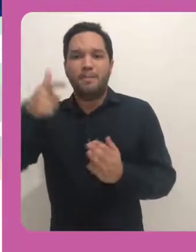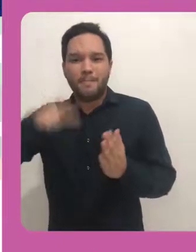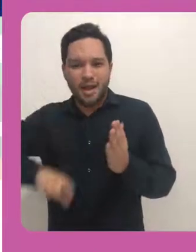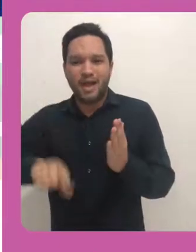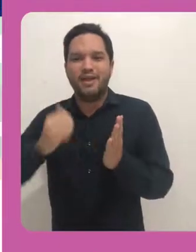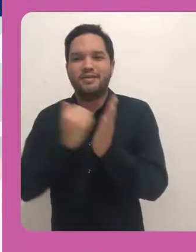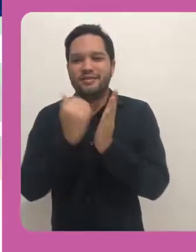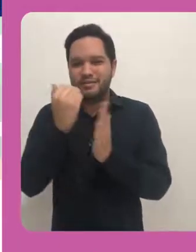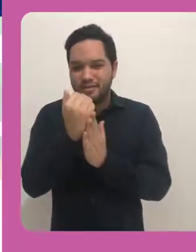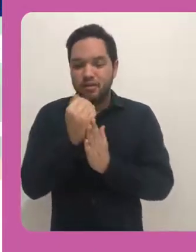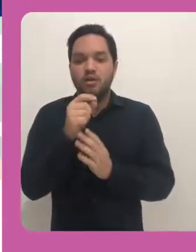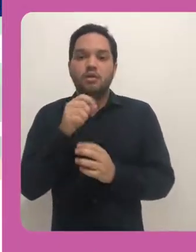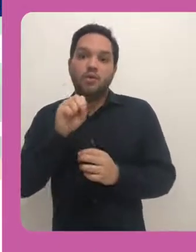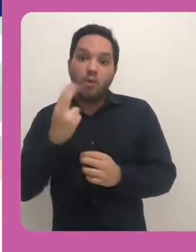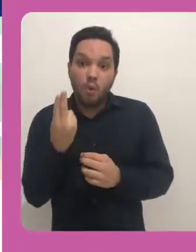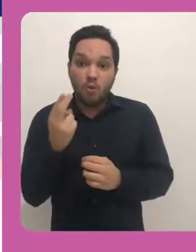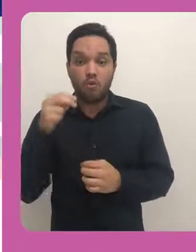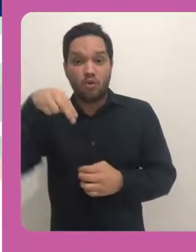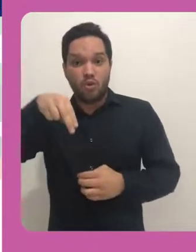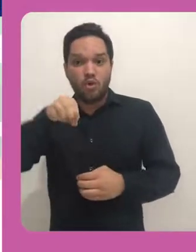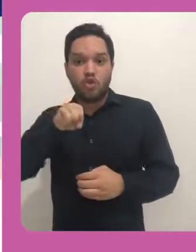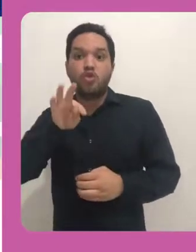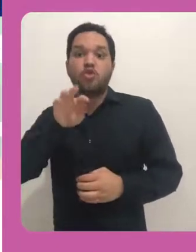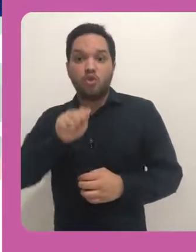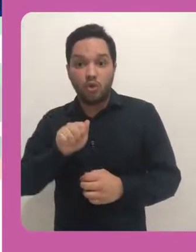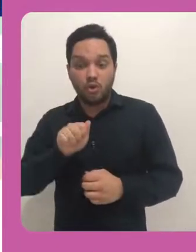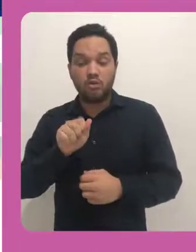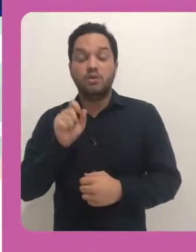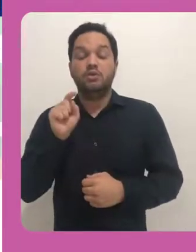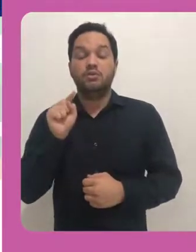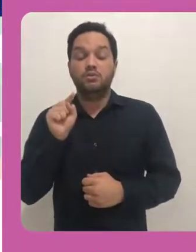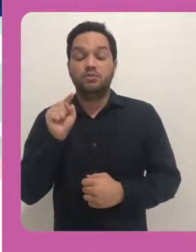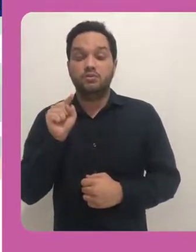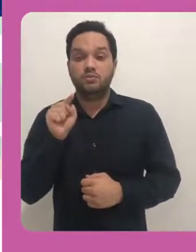ou uma nota que você quer